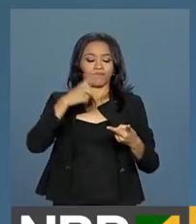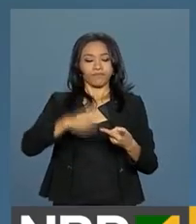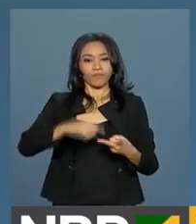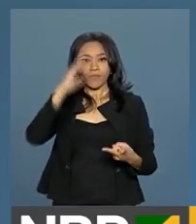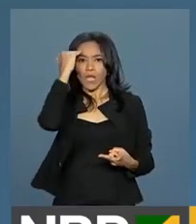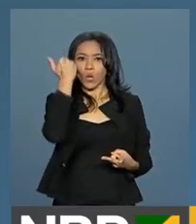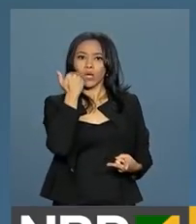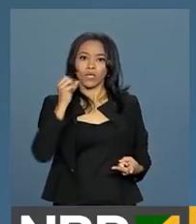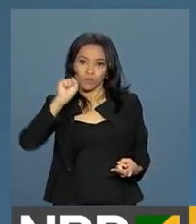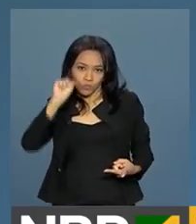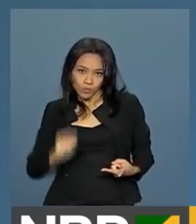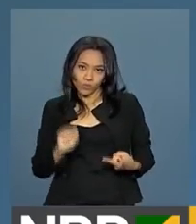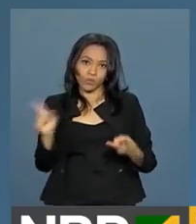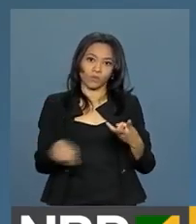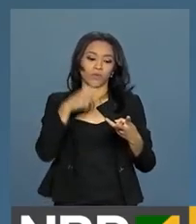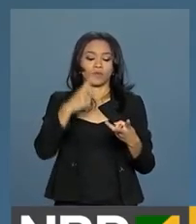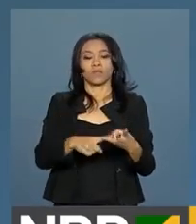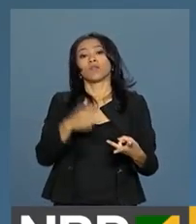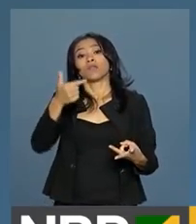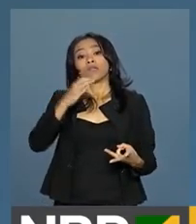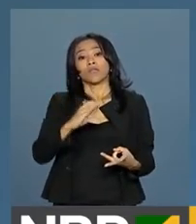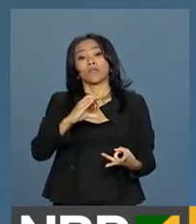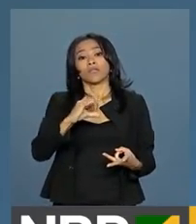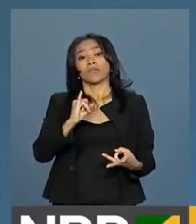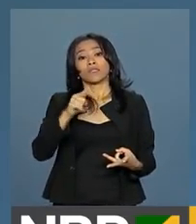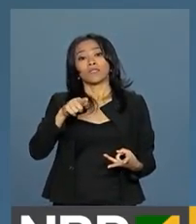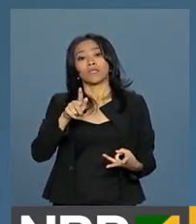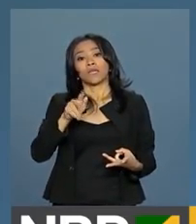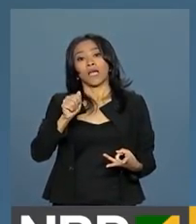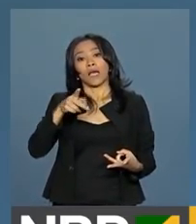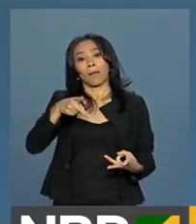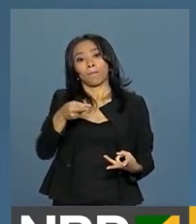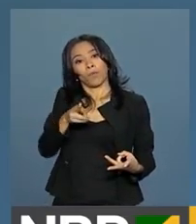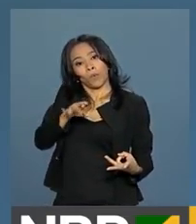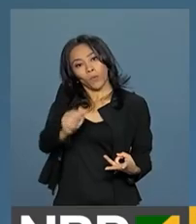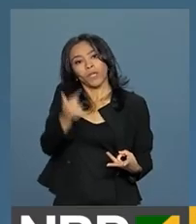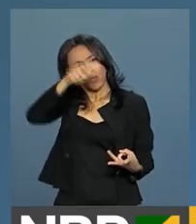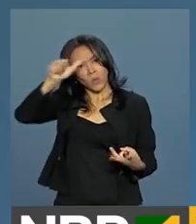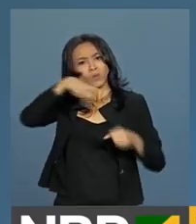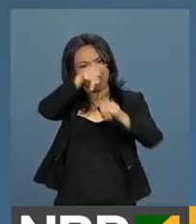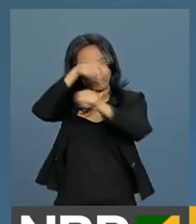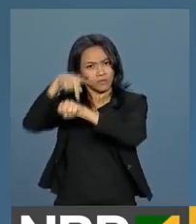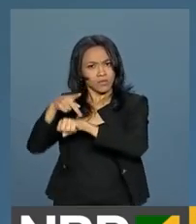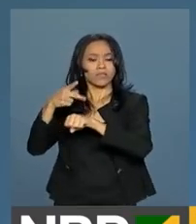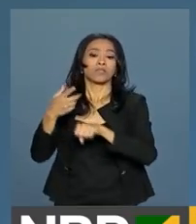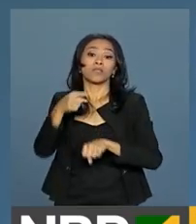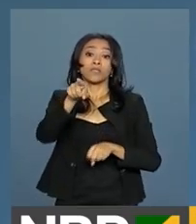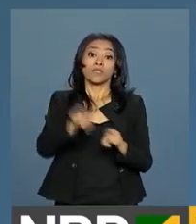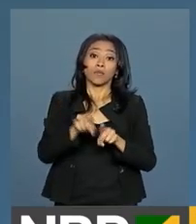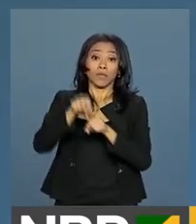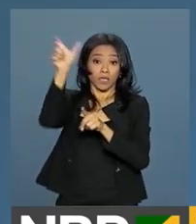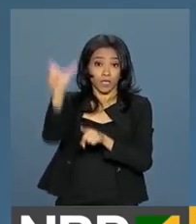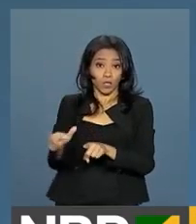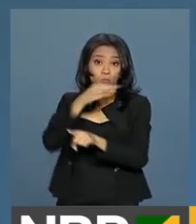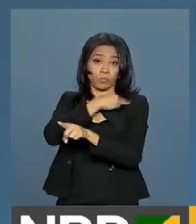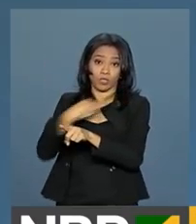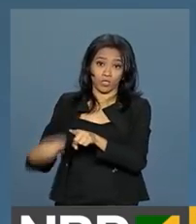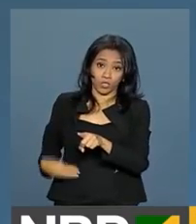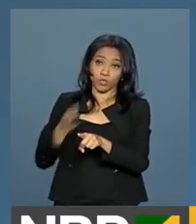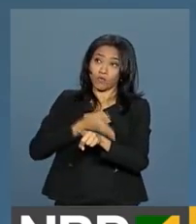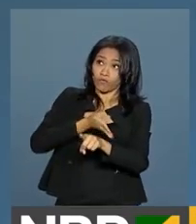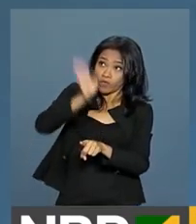cingapura e país europeu e europeus aliás o ministro aloysio nunes acaba de regressar de uma longa viagem onde fez contatos com